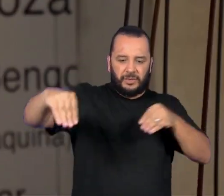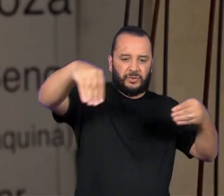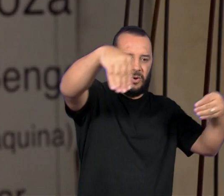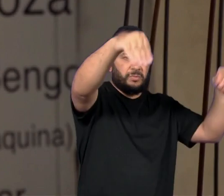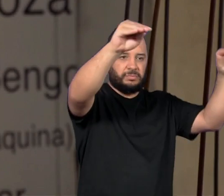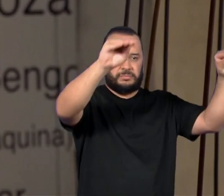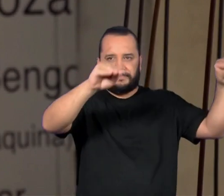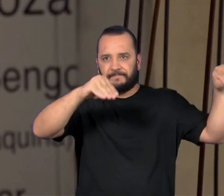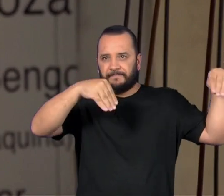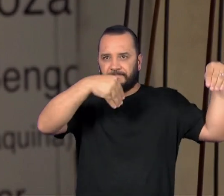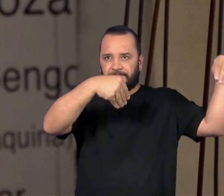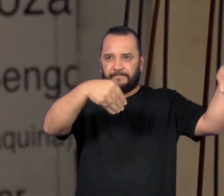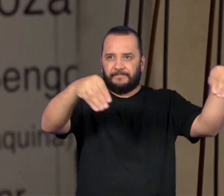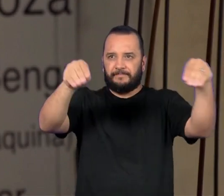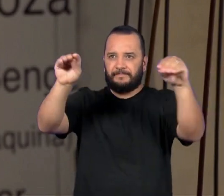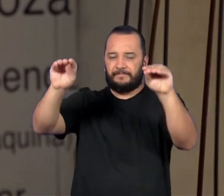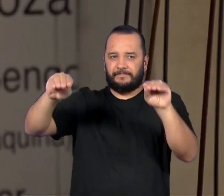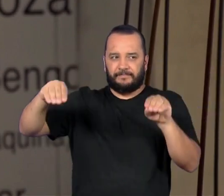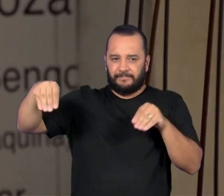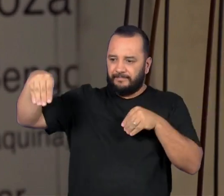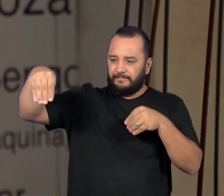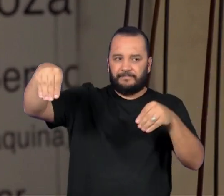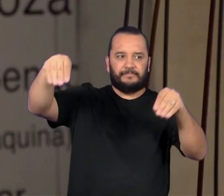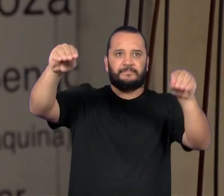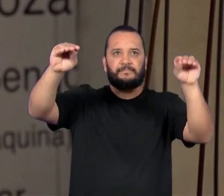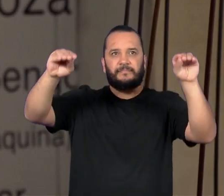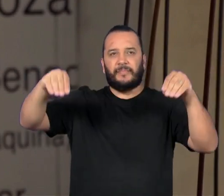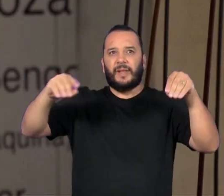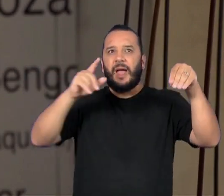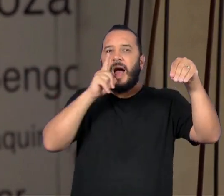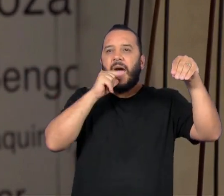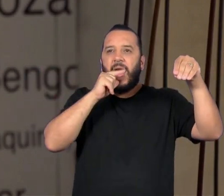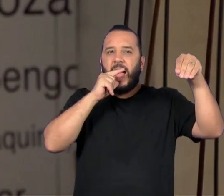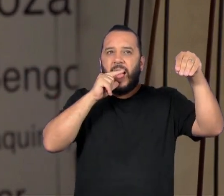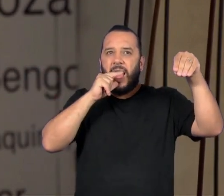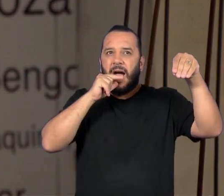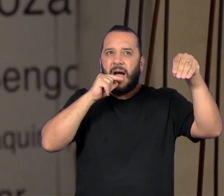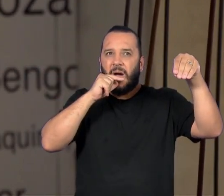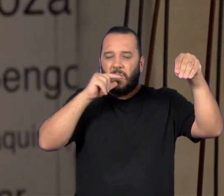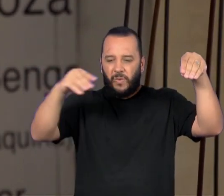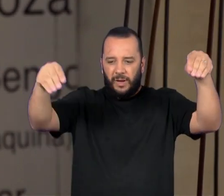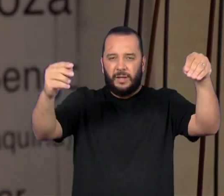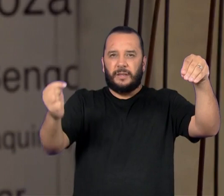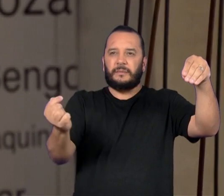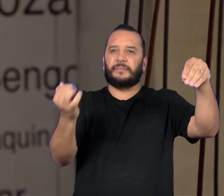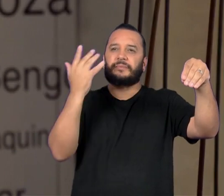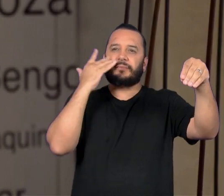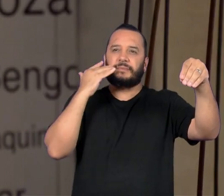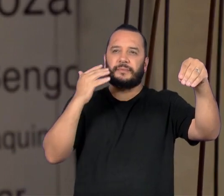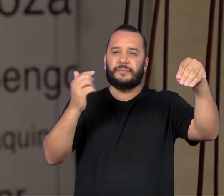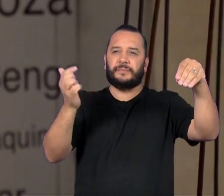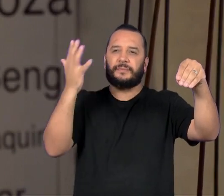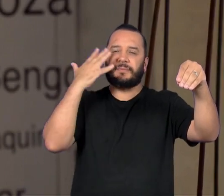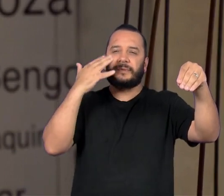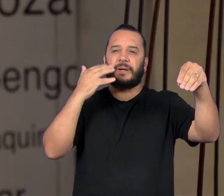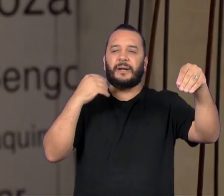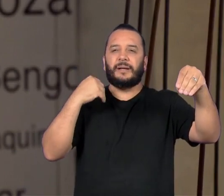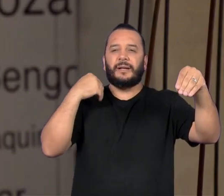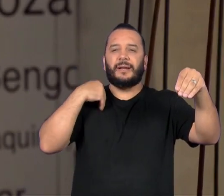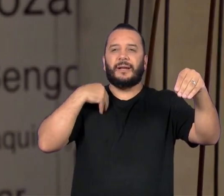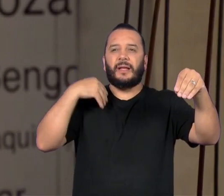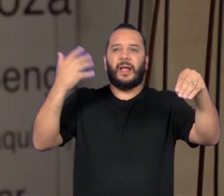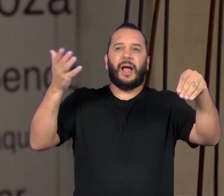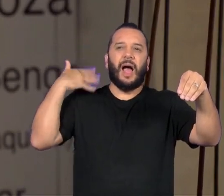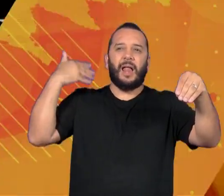lençóis balançavam, gotículas de água mesmo dos lençóis me refrescavam, né? Eu